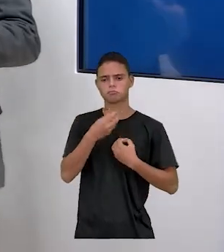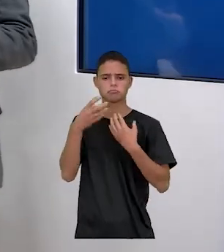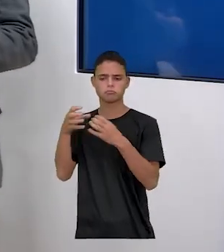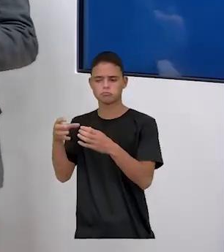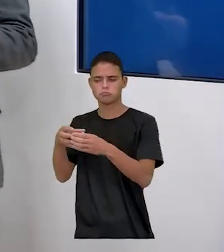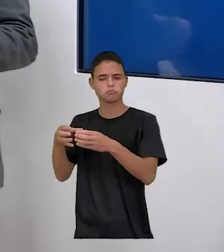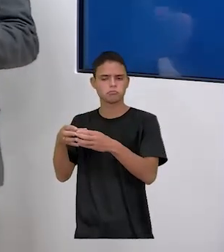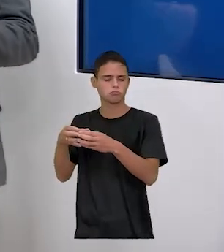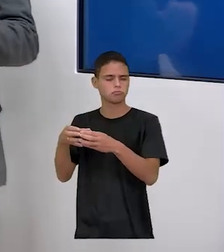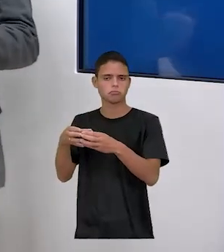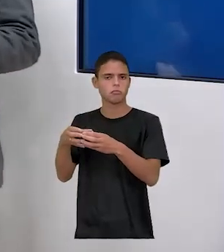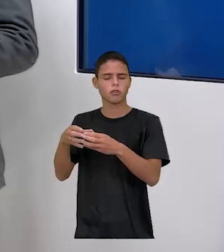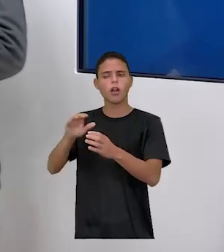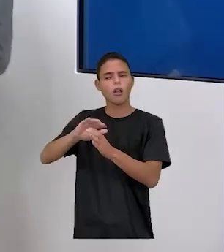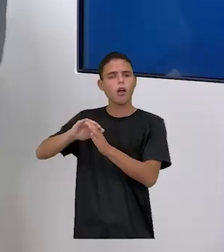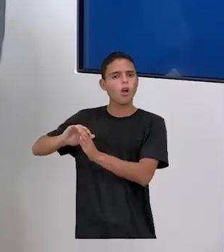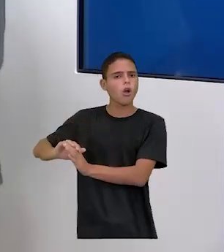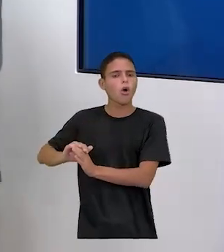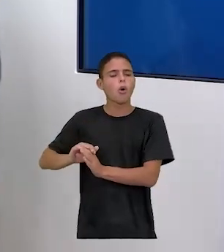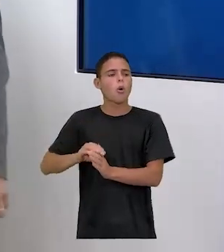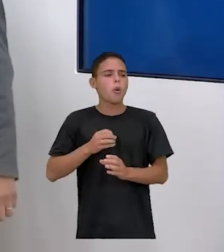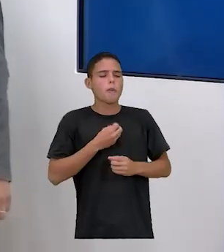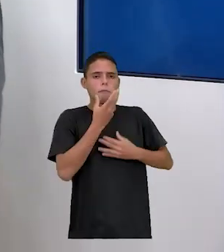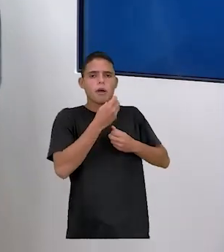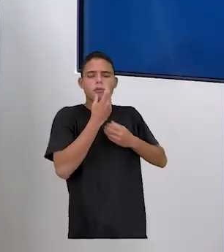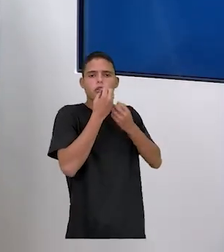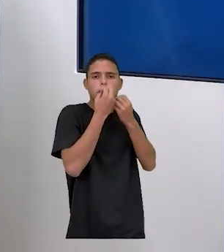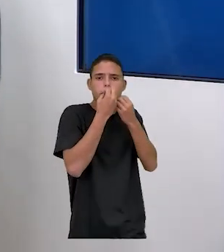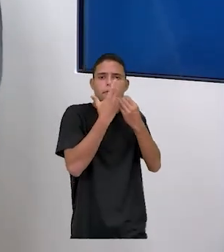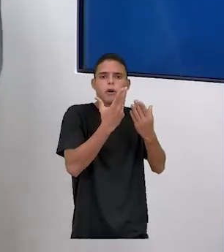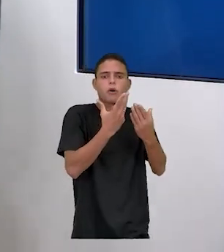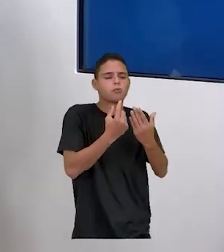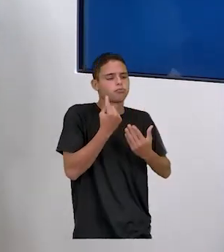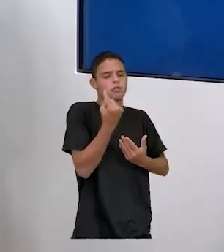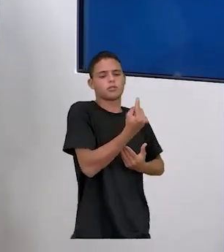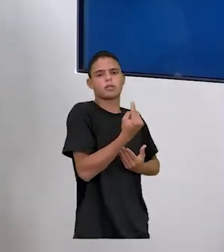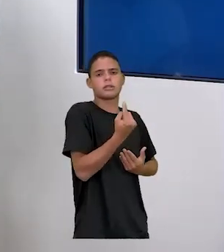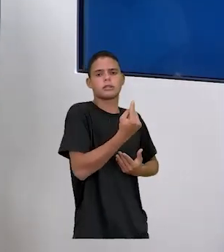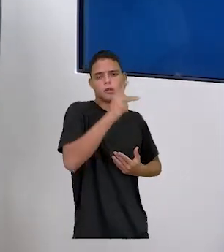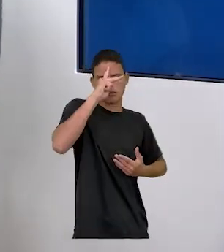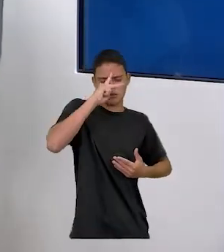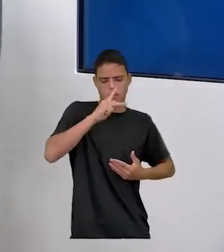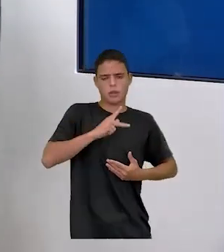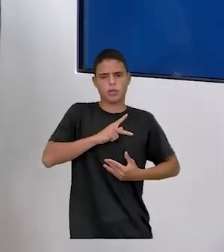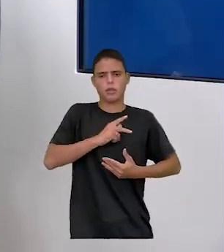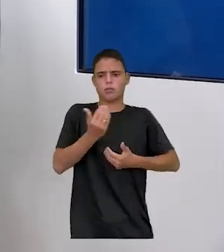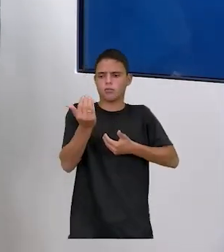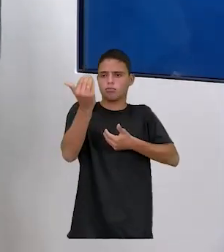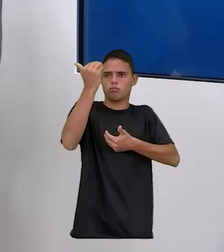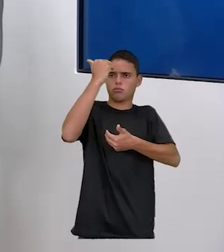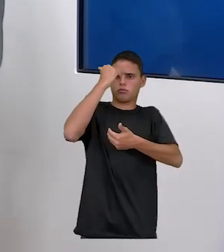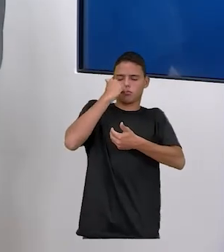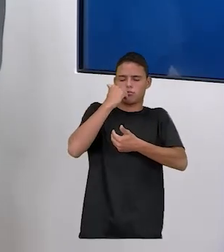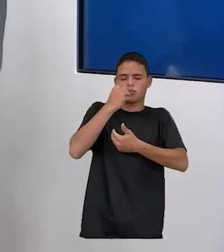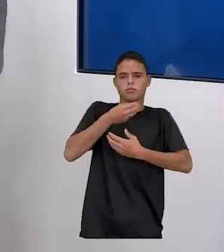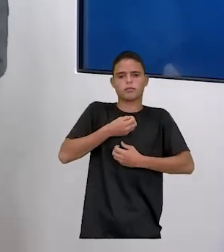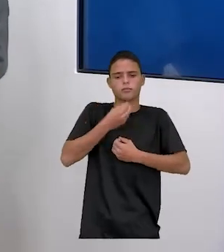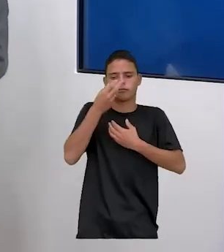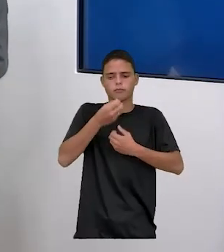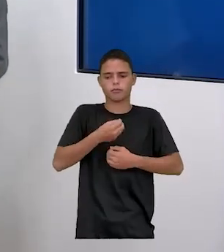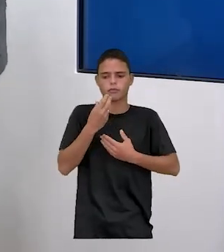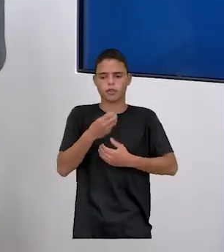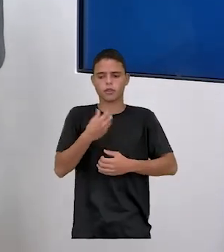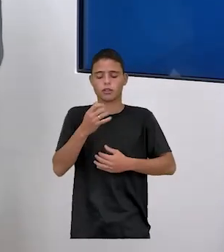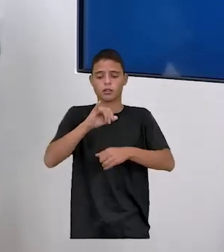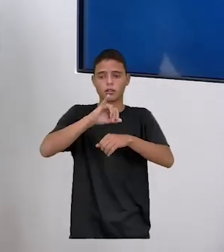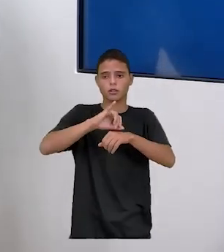da subjetividade. Vem da gente, vem de dentro, vem da alma, né? Claro. Então, qual é o tema central desse poema do Gonçalves Dias? O tema central